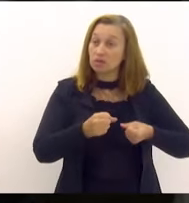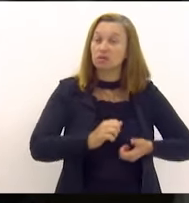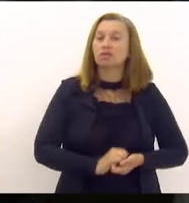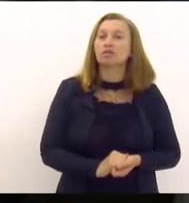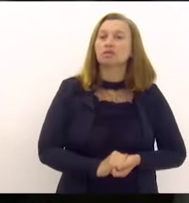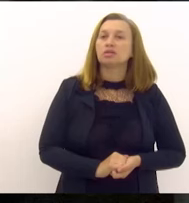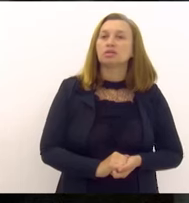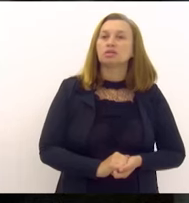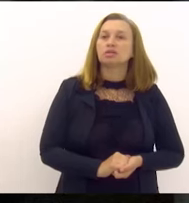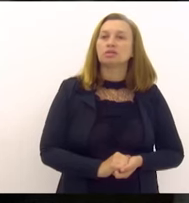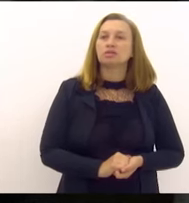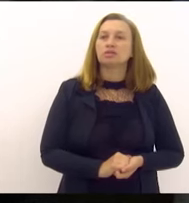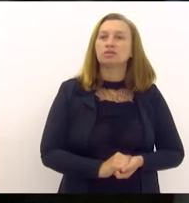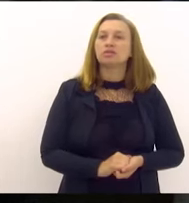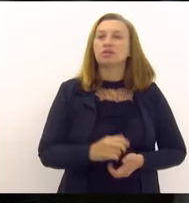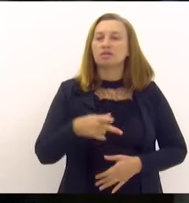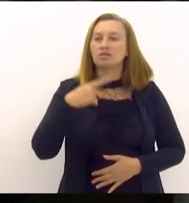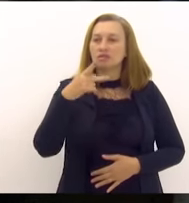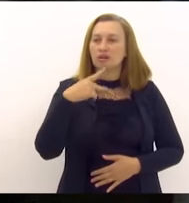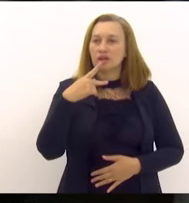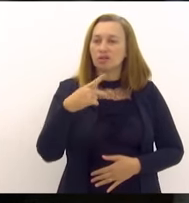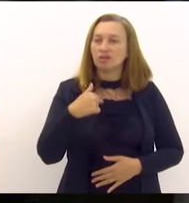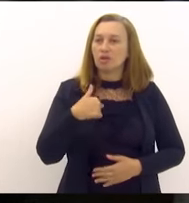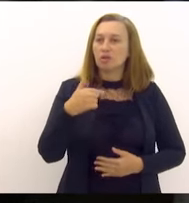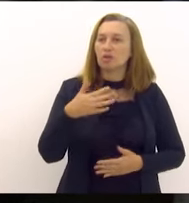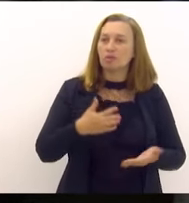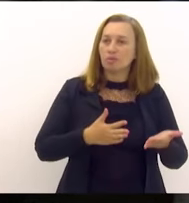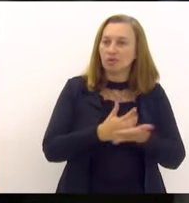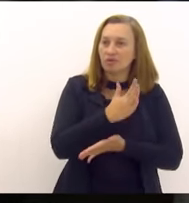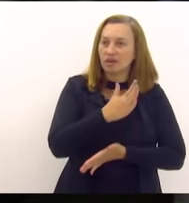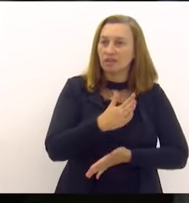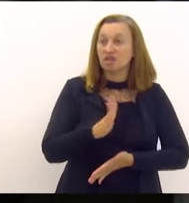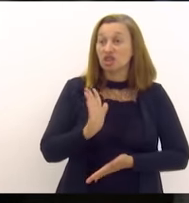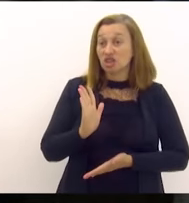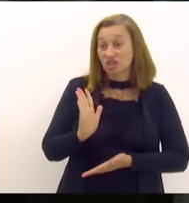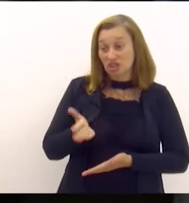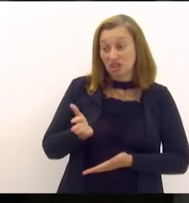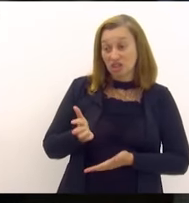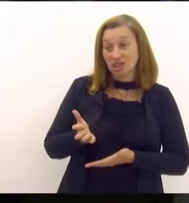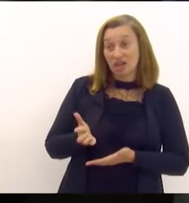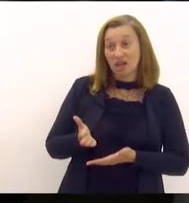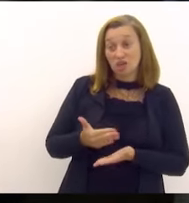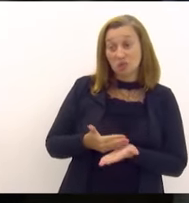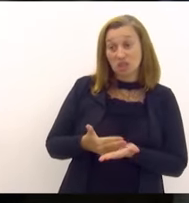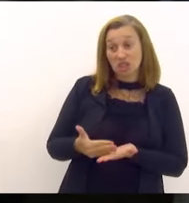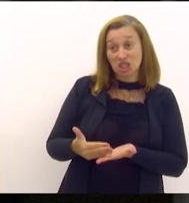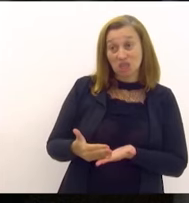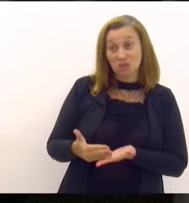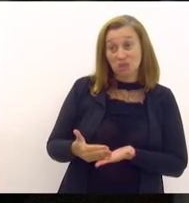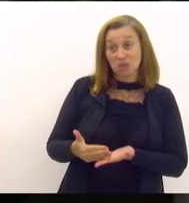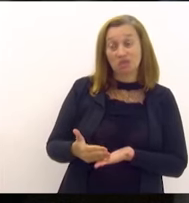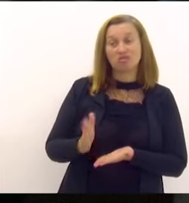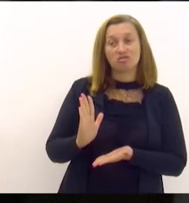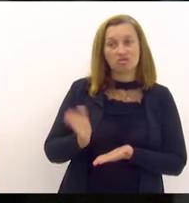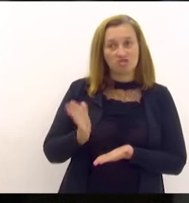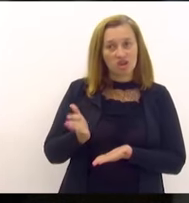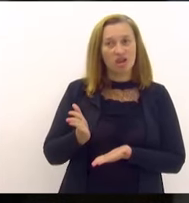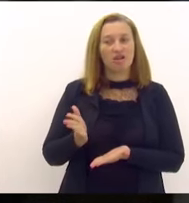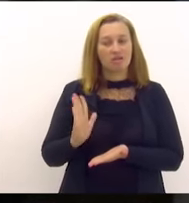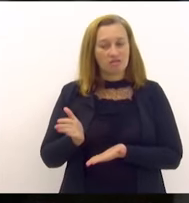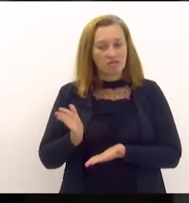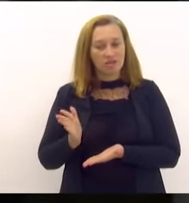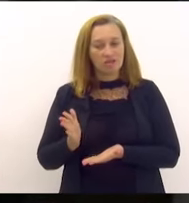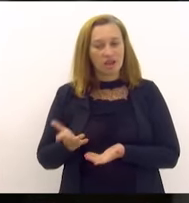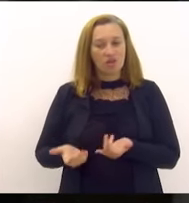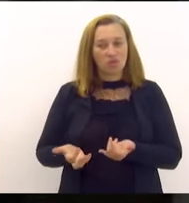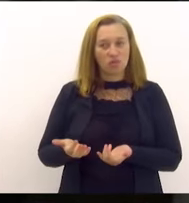E apenas, então, dizer que eu sou favorável... Já está no forno, deputada, é isso. Já está no forno. Já está no forno. Já está no forno? Já. Então tá